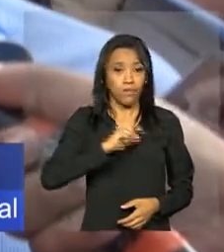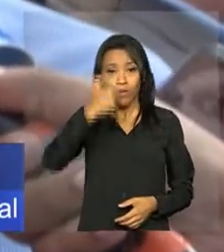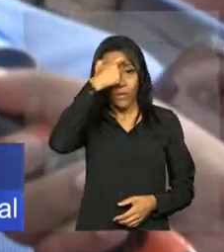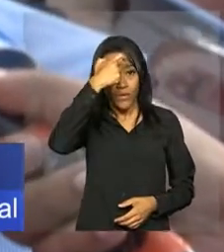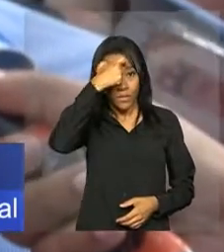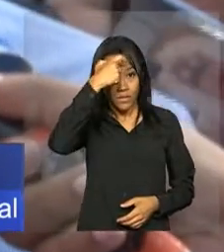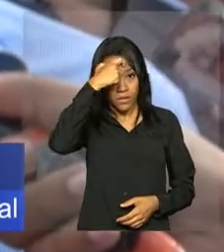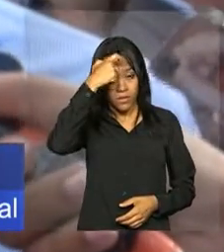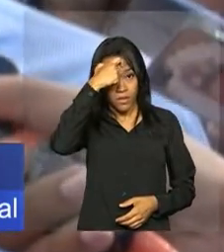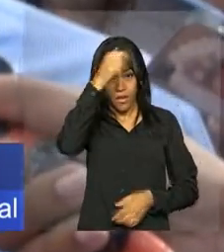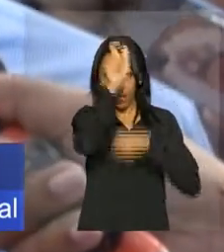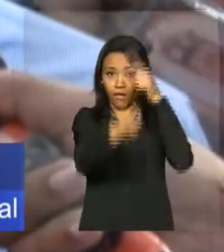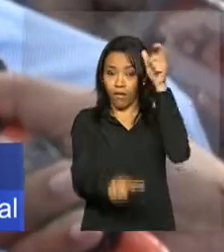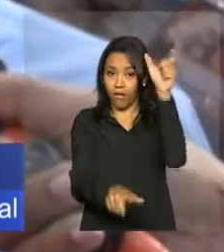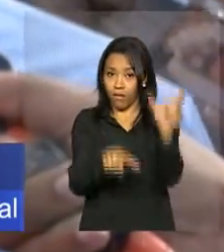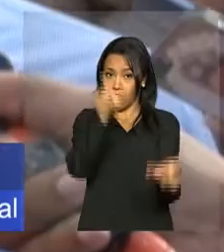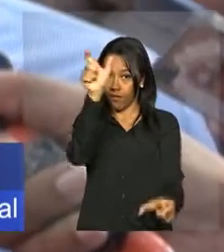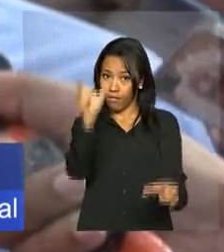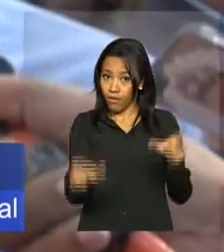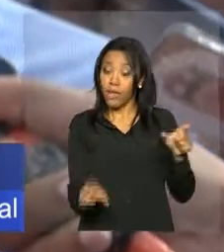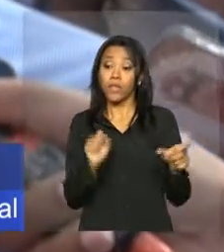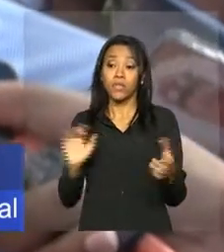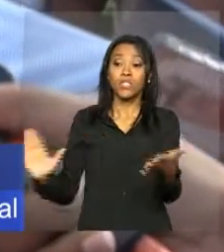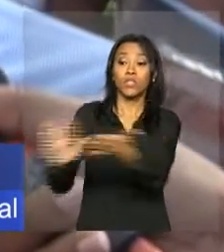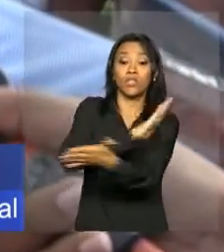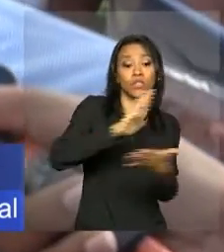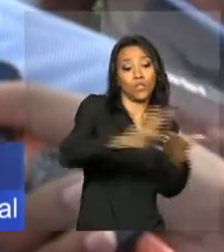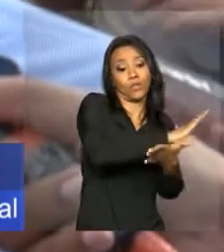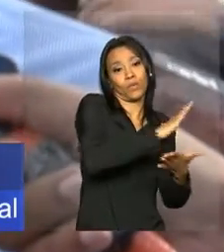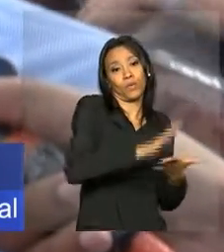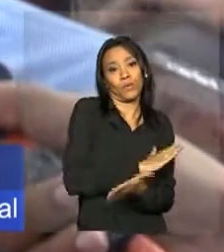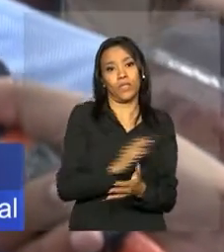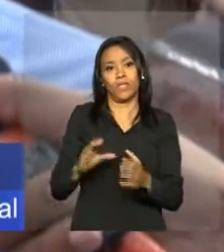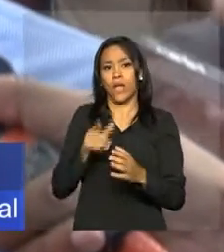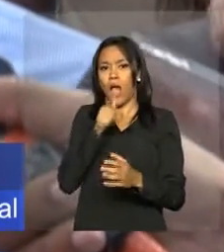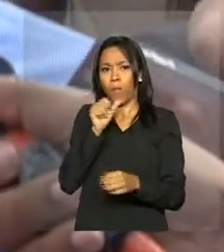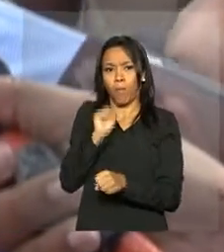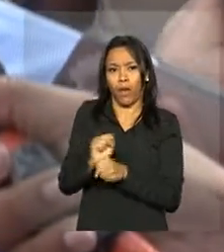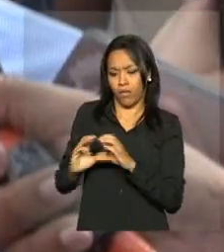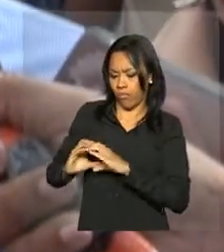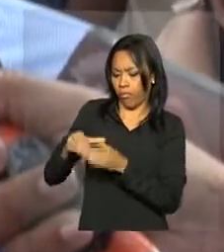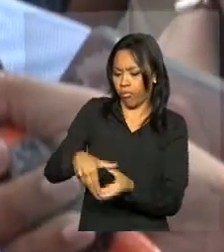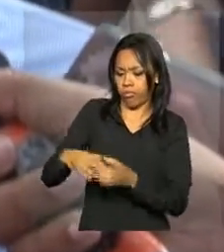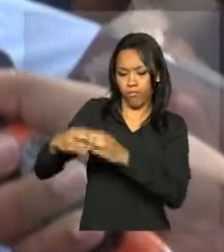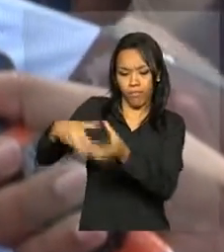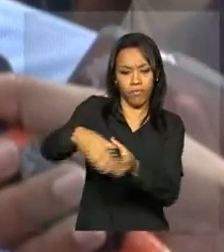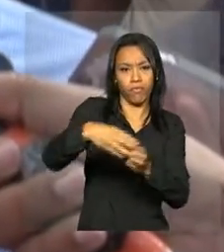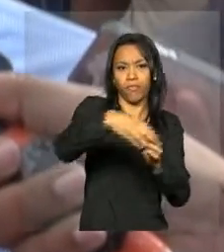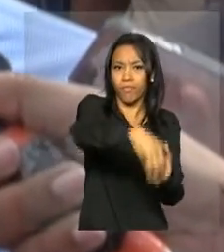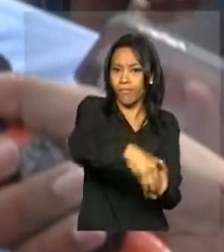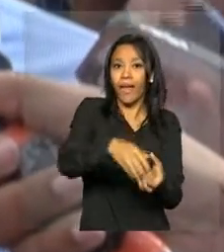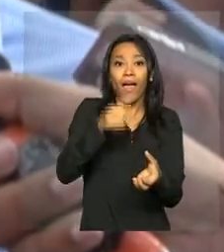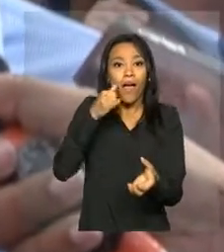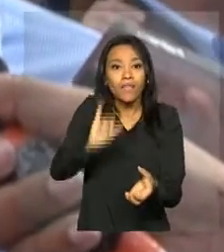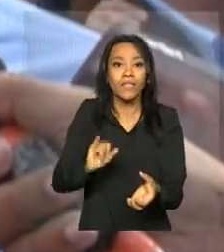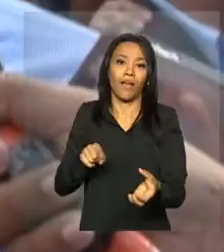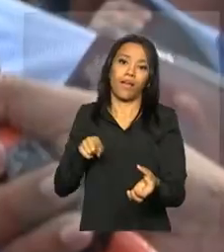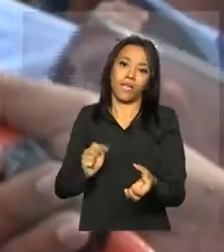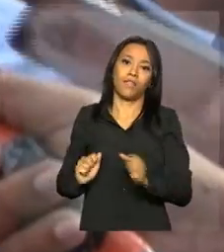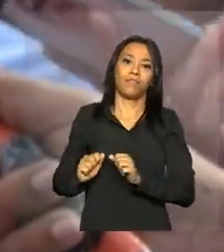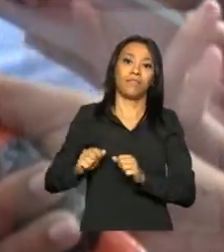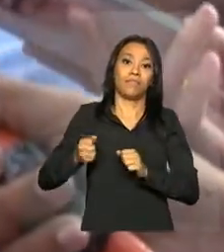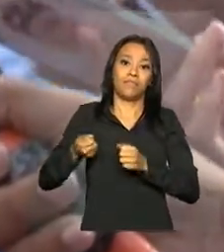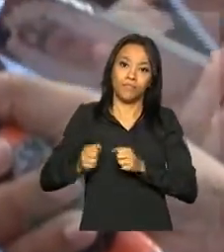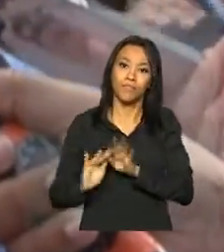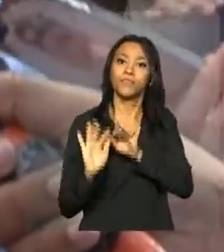distro distribuir destruindo os possíveis criadores portanto impedindo que o mosquito não se produza nós não conseguiremos